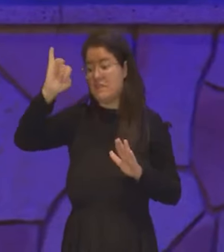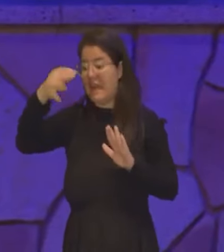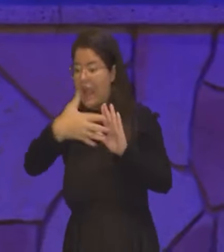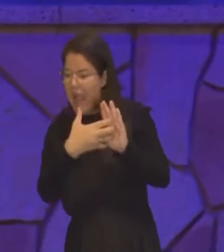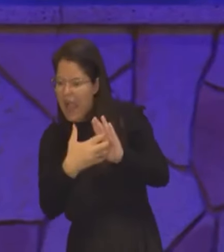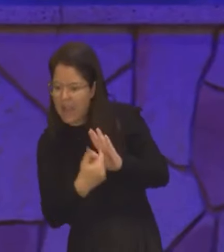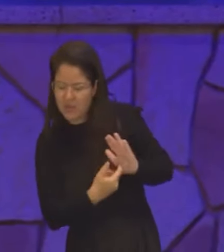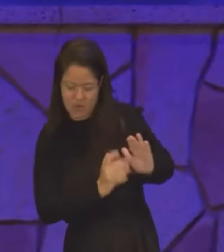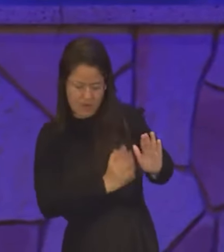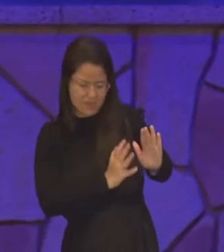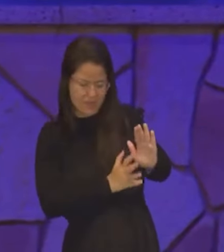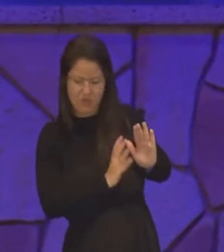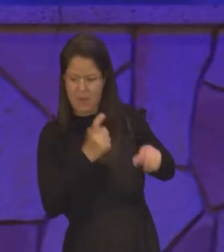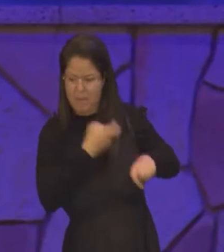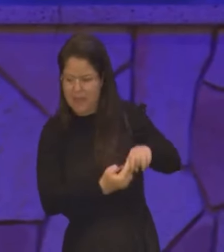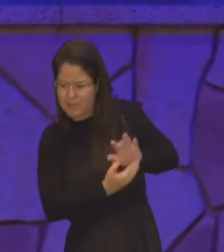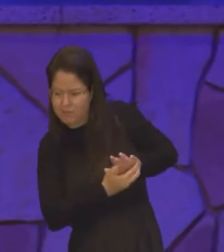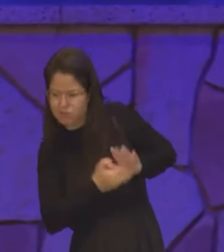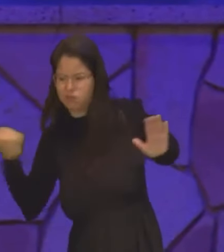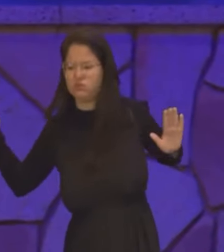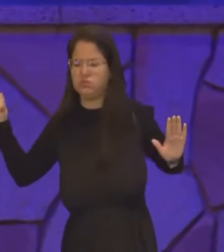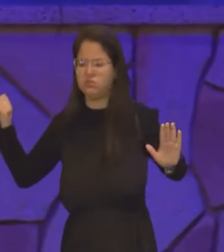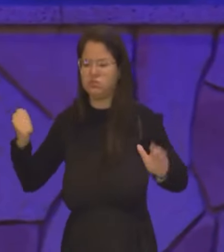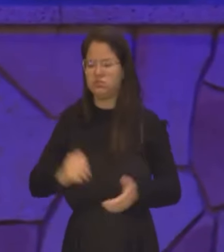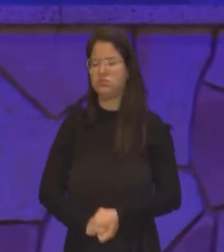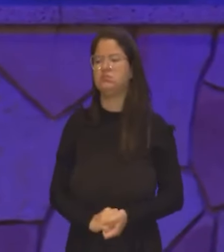força esse coração.